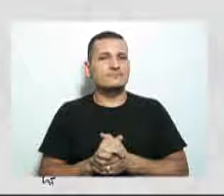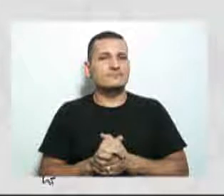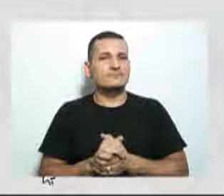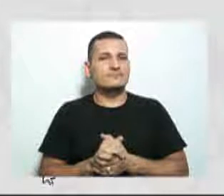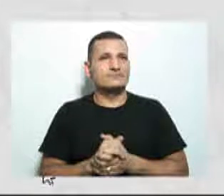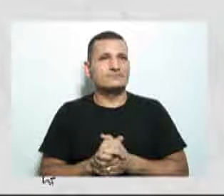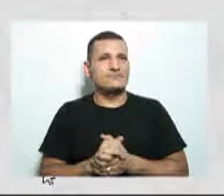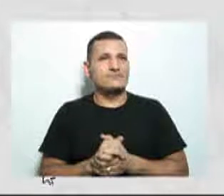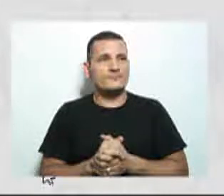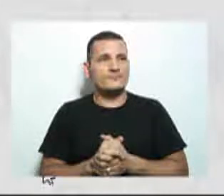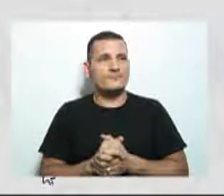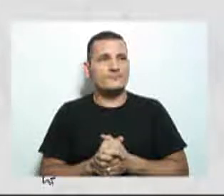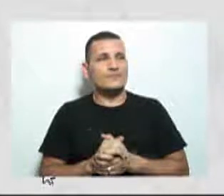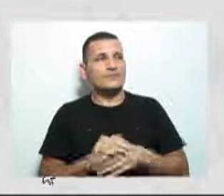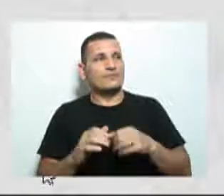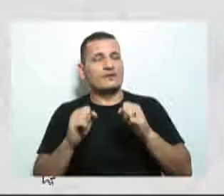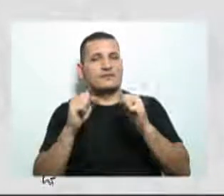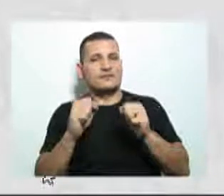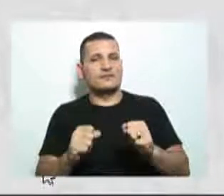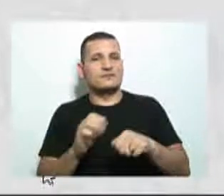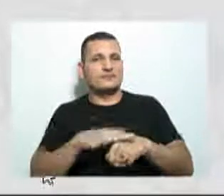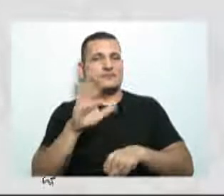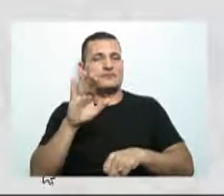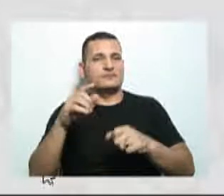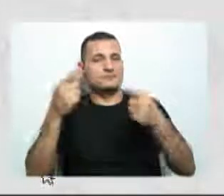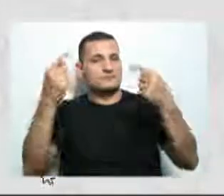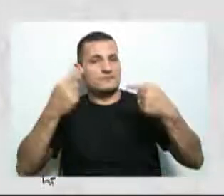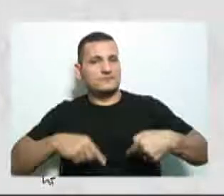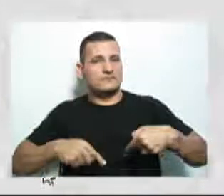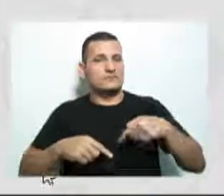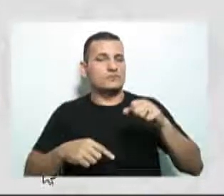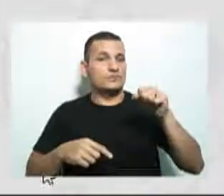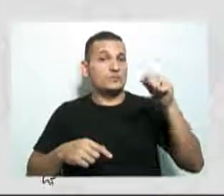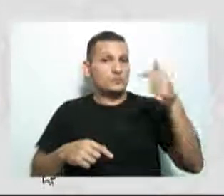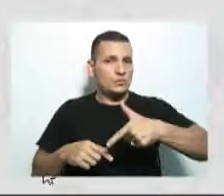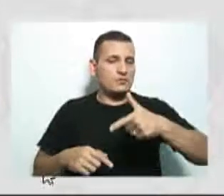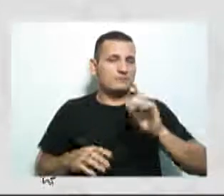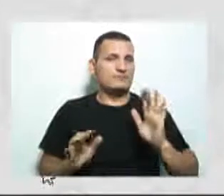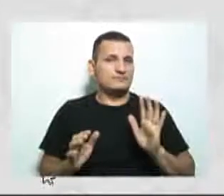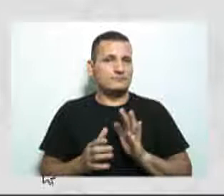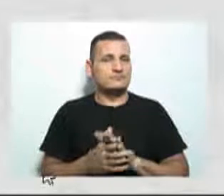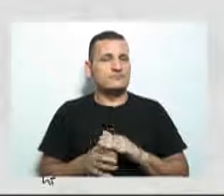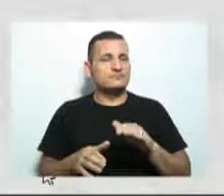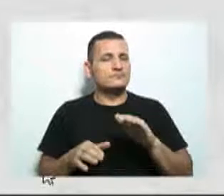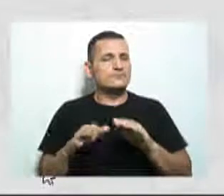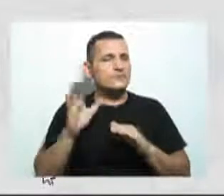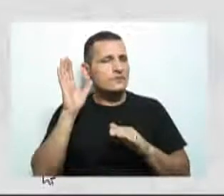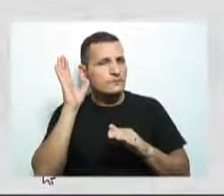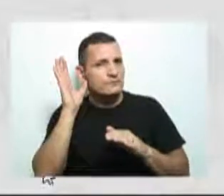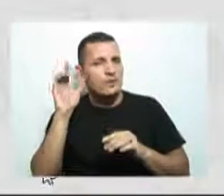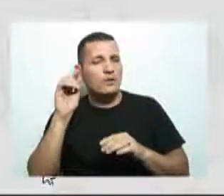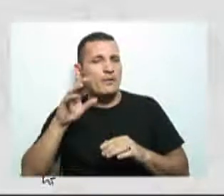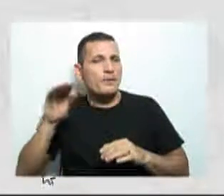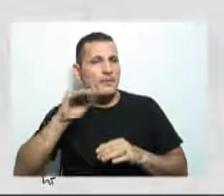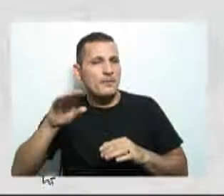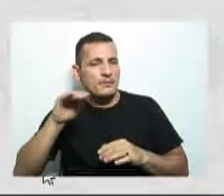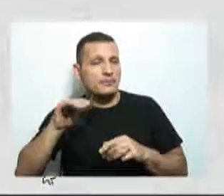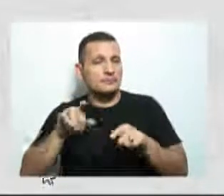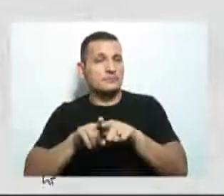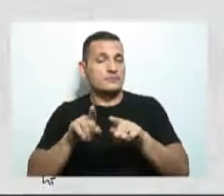Vamos lá. Olha aí, pode ser mais desafiador do que aparenta. Além de ouvirmos o que está sendo dito,